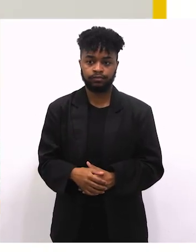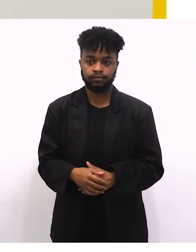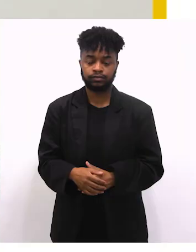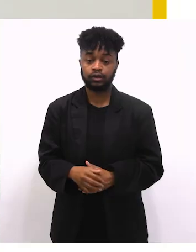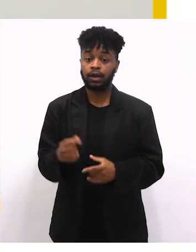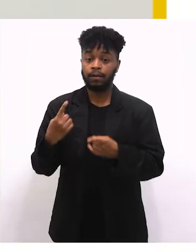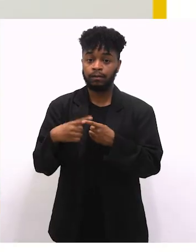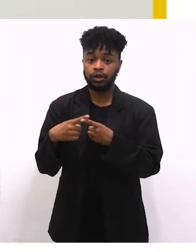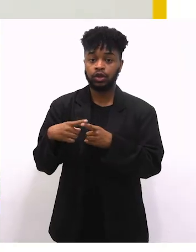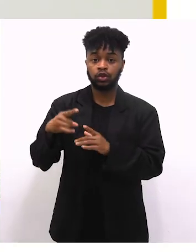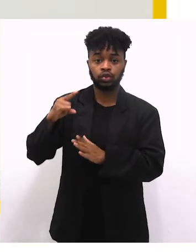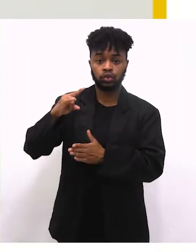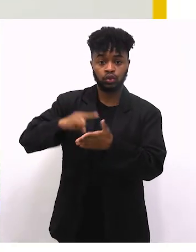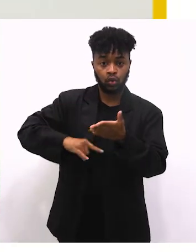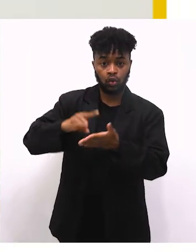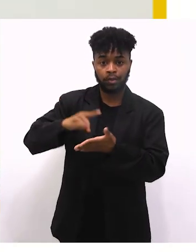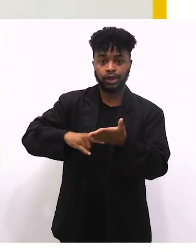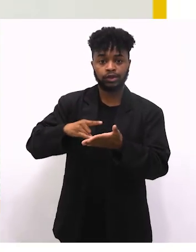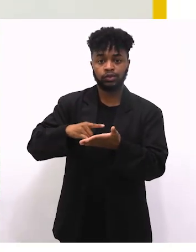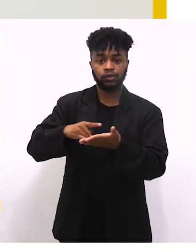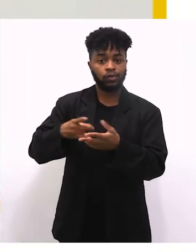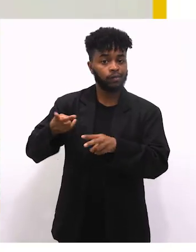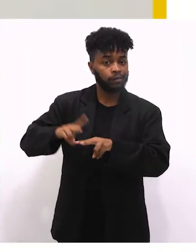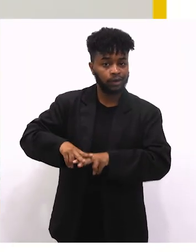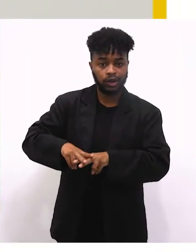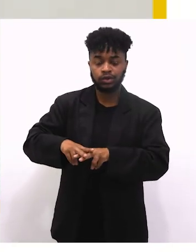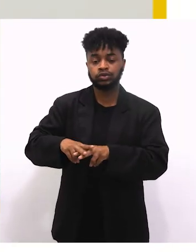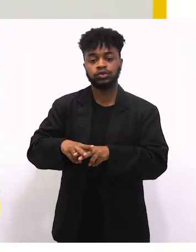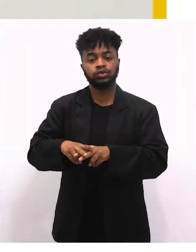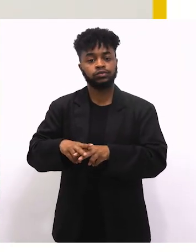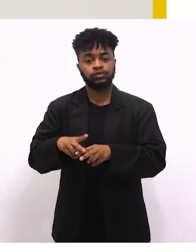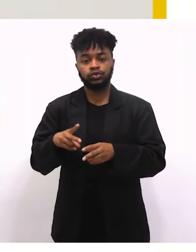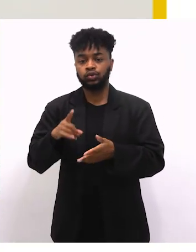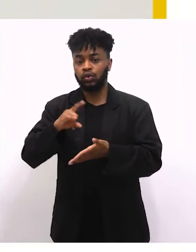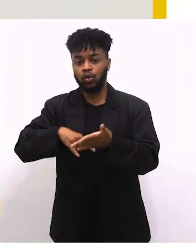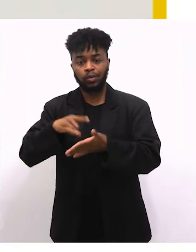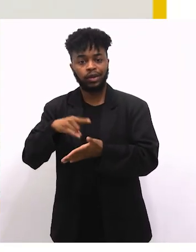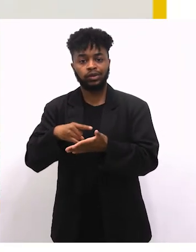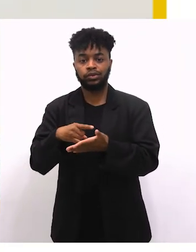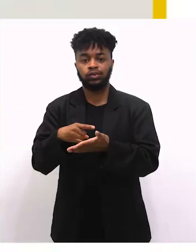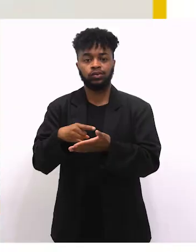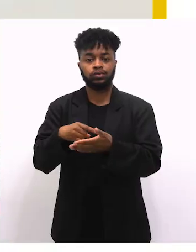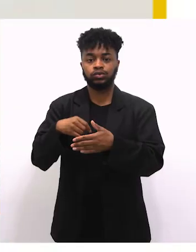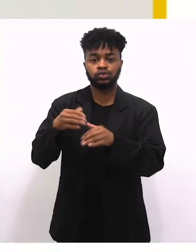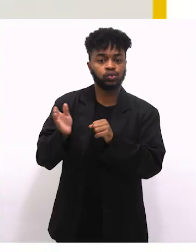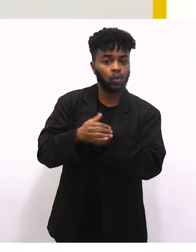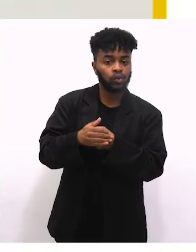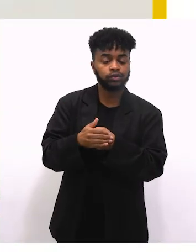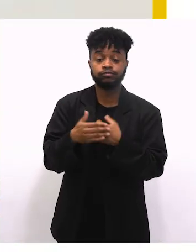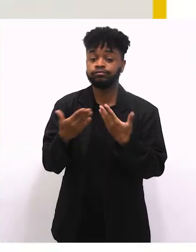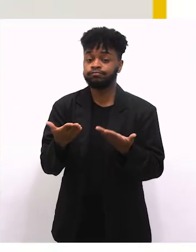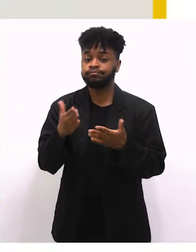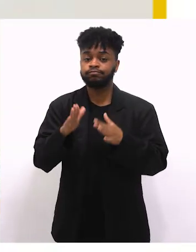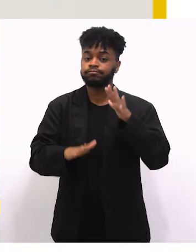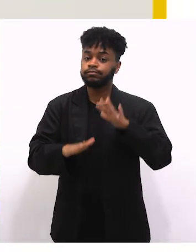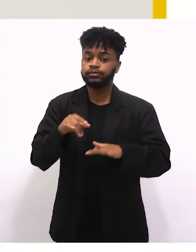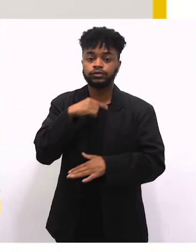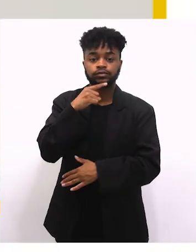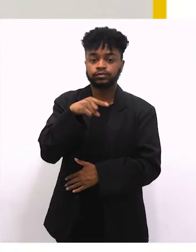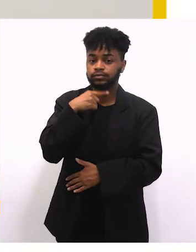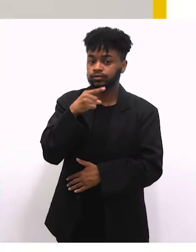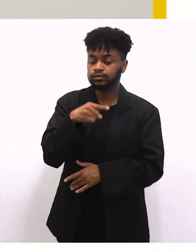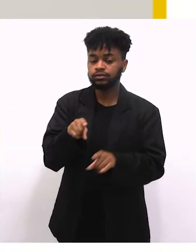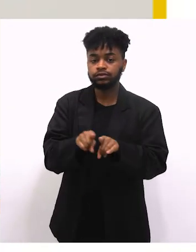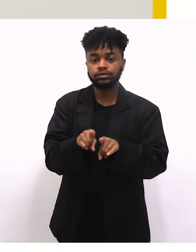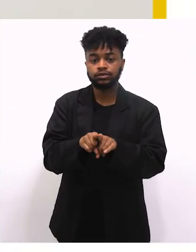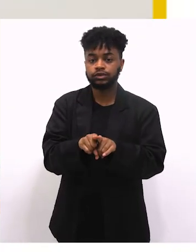encontra. Os passaportes são apreendidos, os documentos são resgatados e ela não consegue, muitas